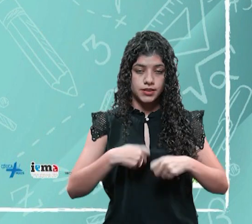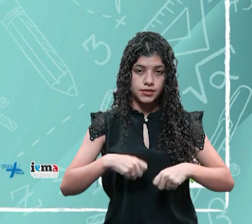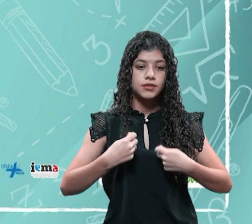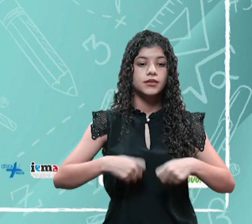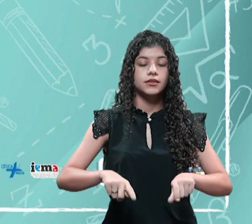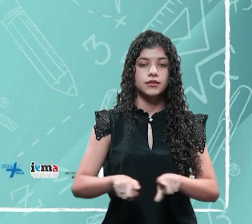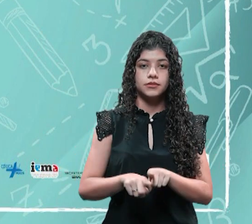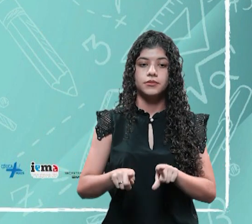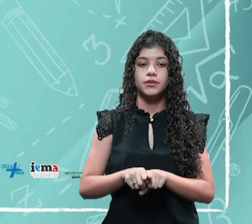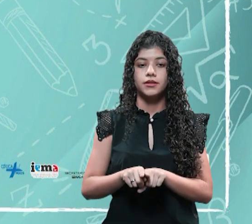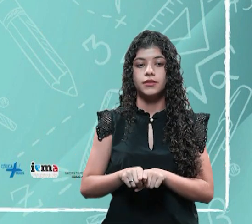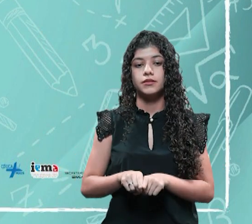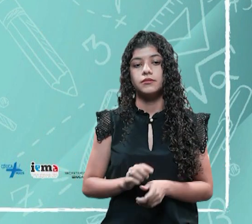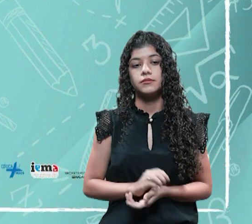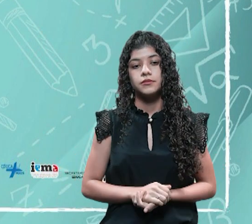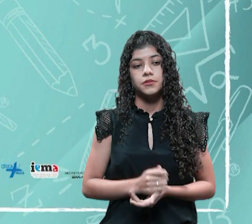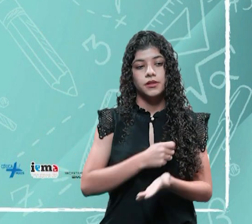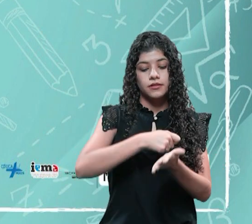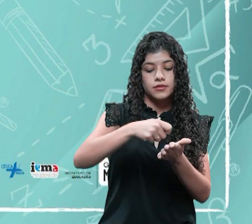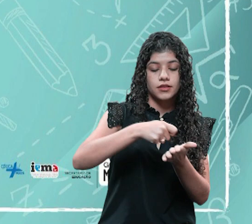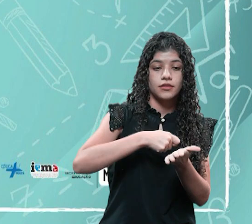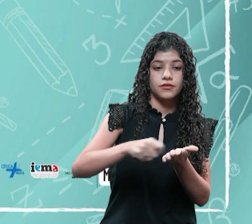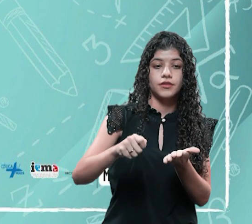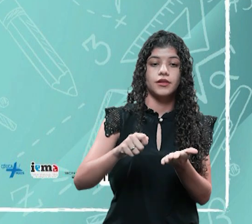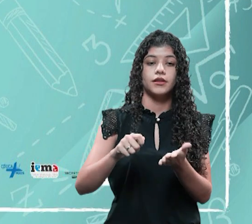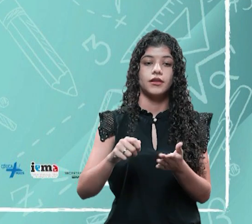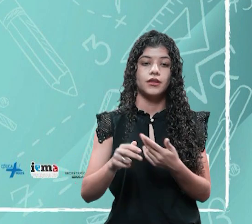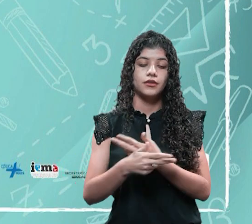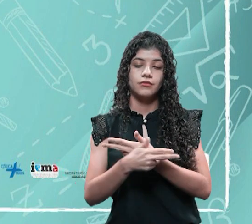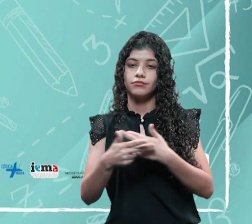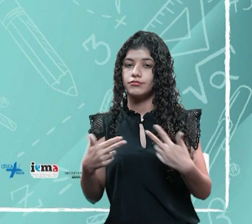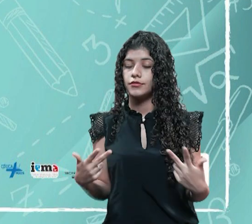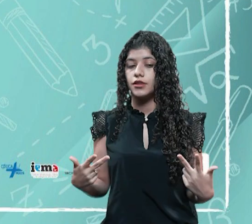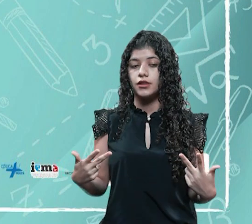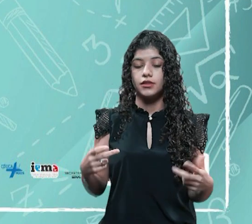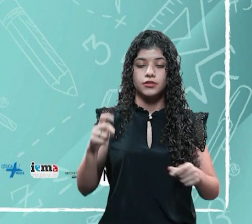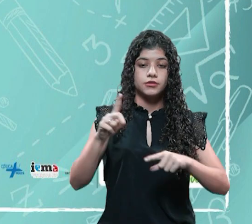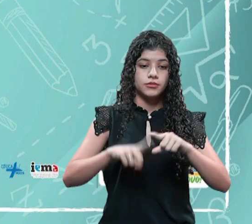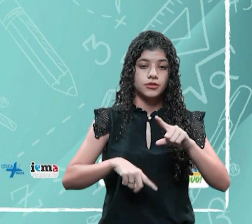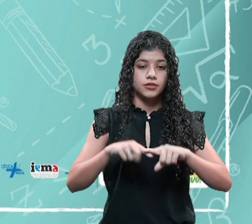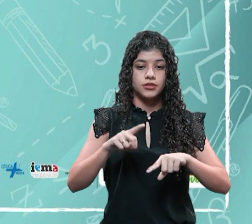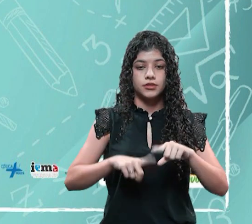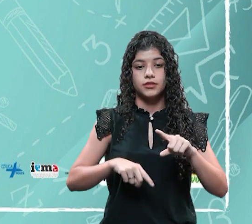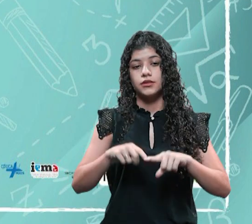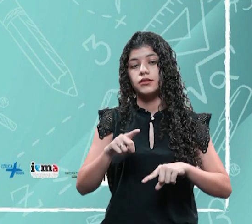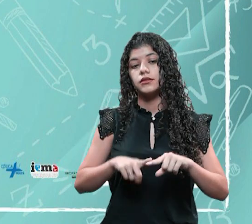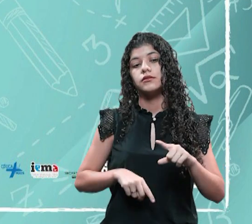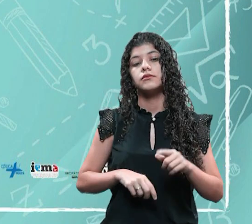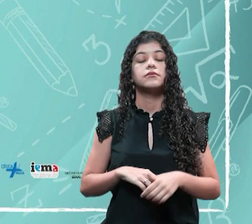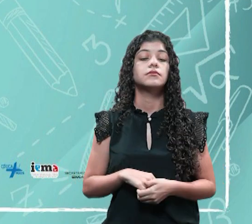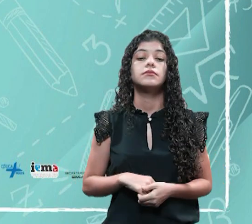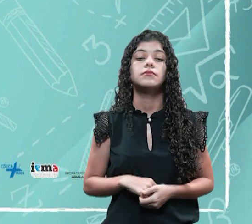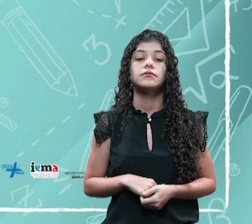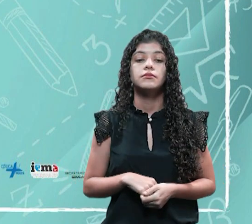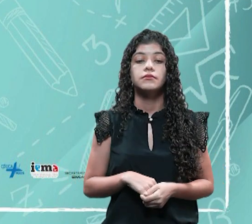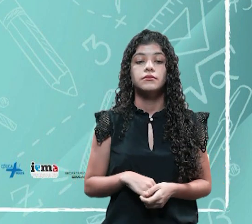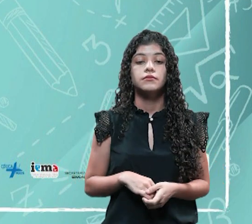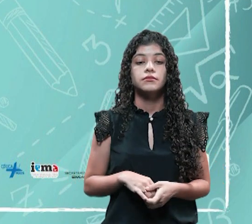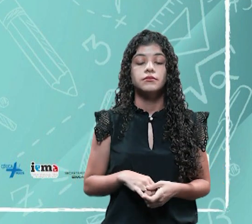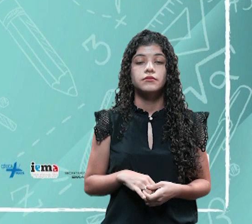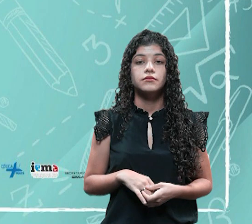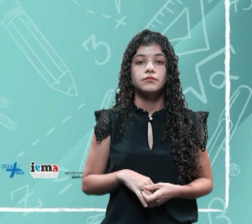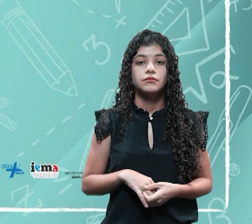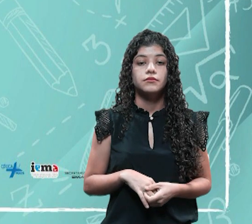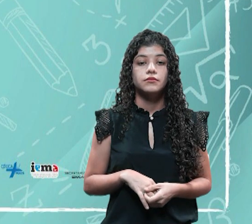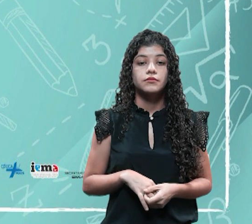algo, a gente tem que pensar. Bloco para rascunho, barbante, fio de nylon, crachás em branco, a